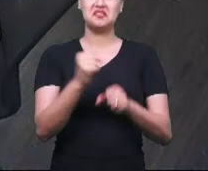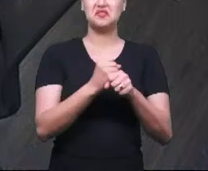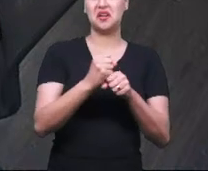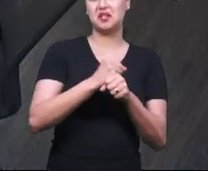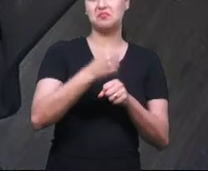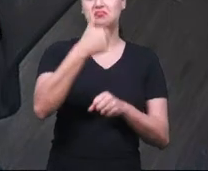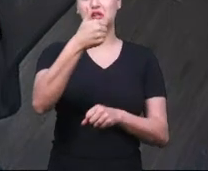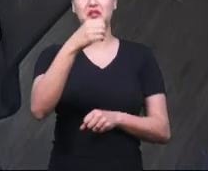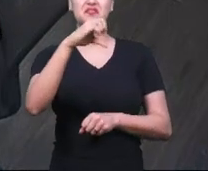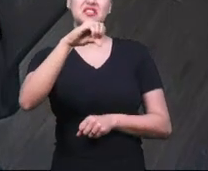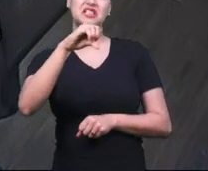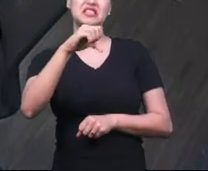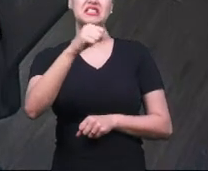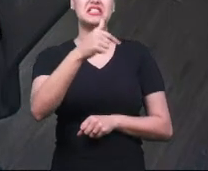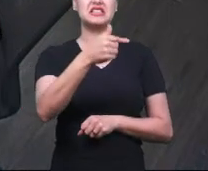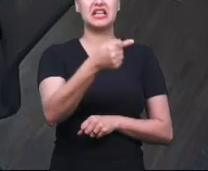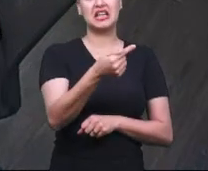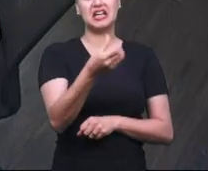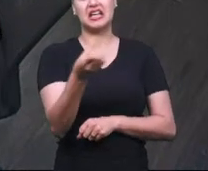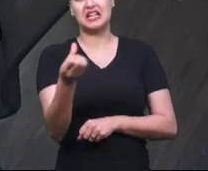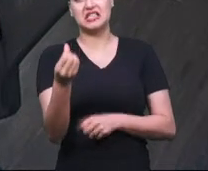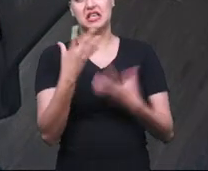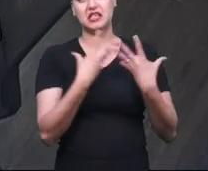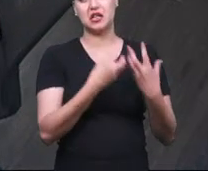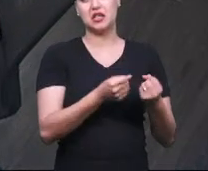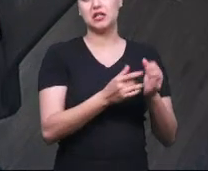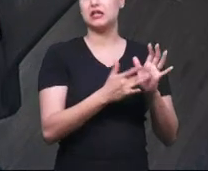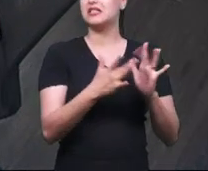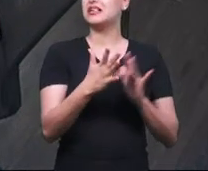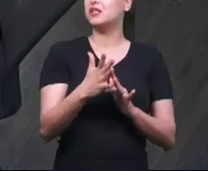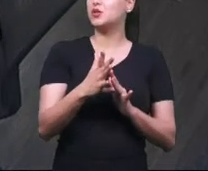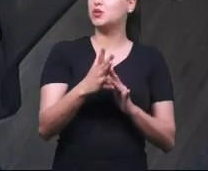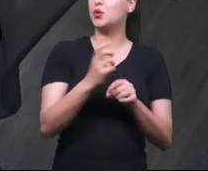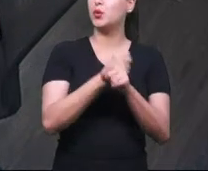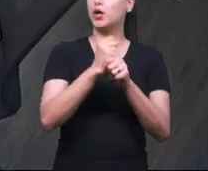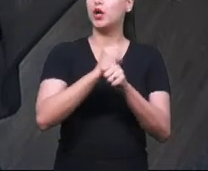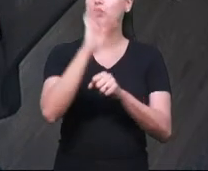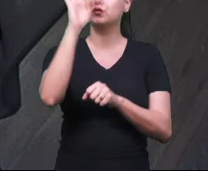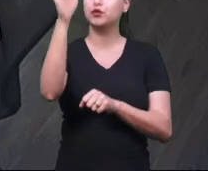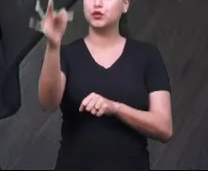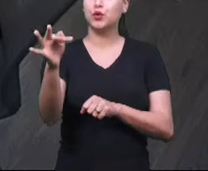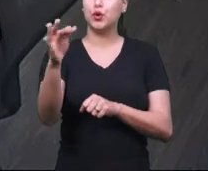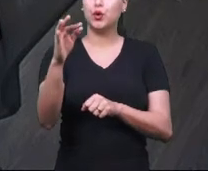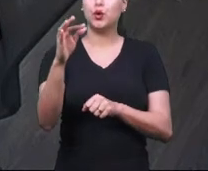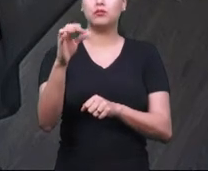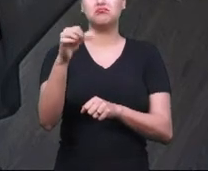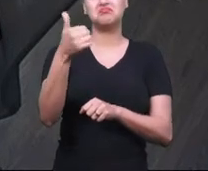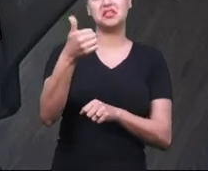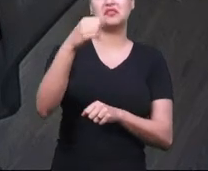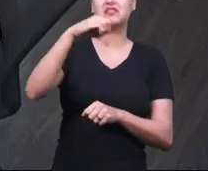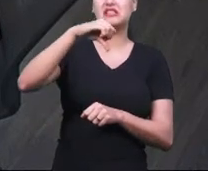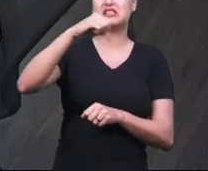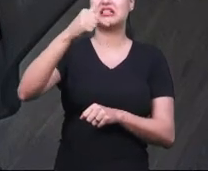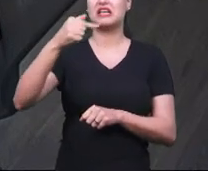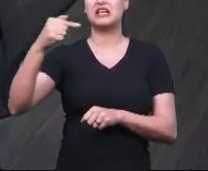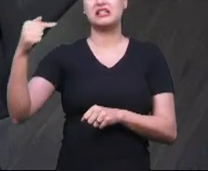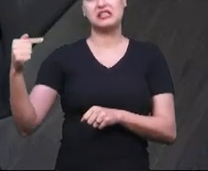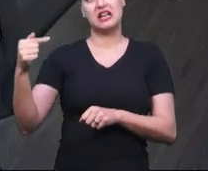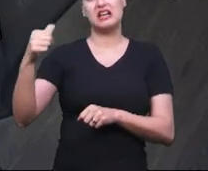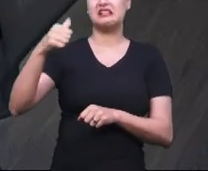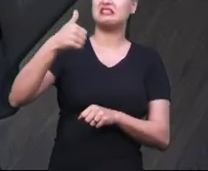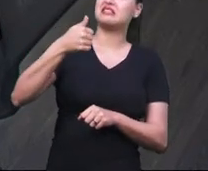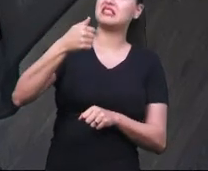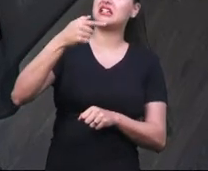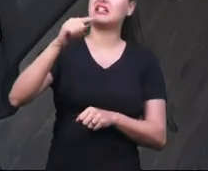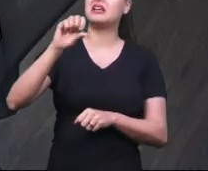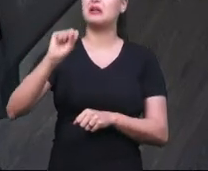1976. Uhum. Eu converti em 76. No ano seguinte, 77, 78, eu já estava ordenado. Estava na